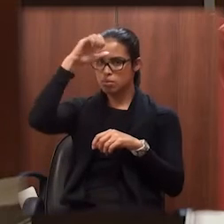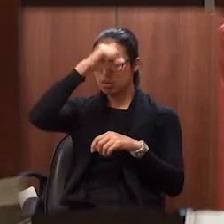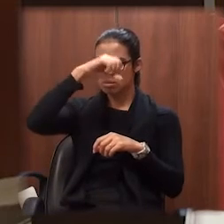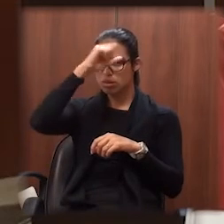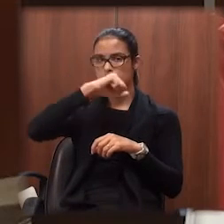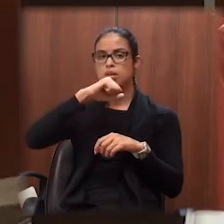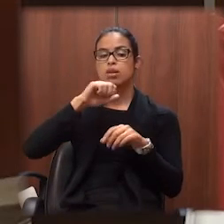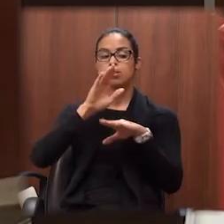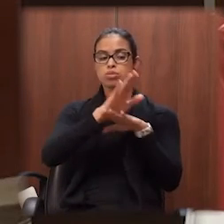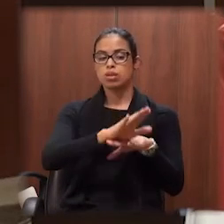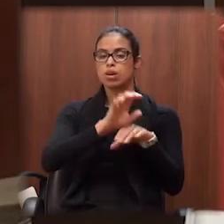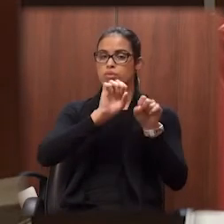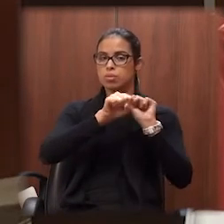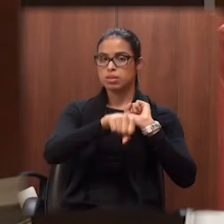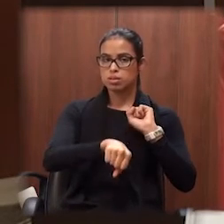à formação